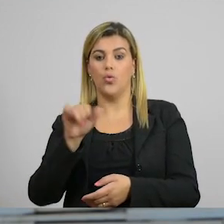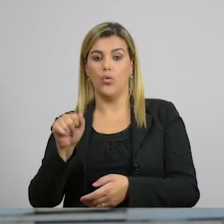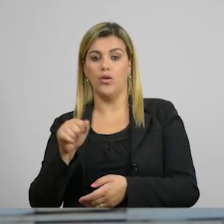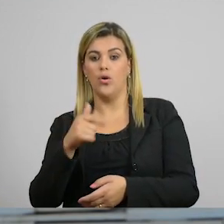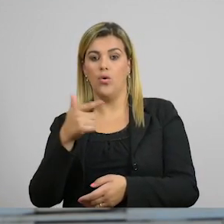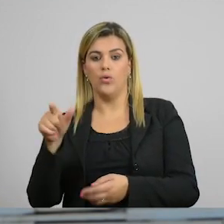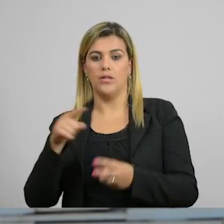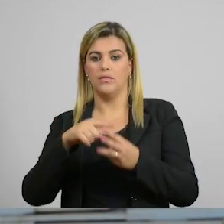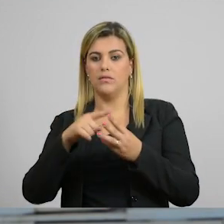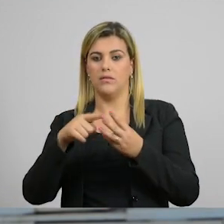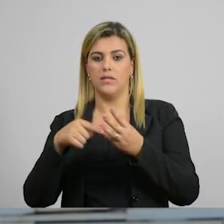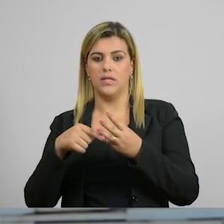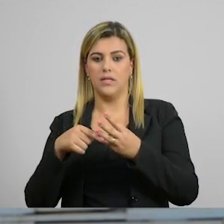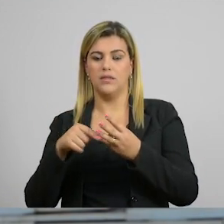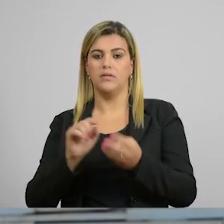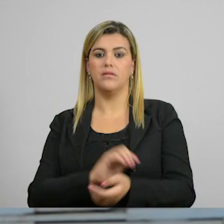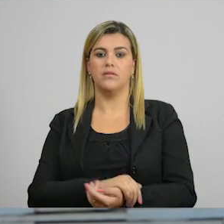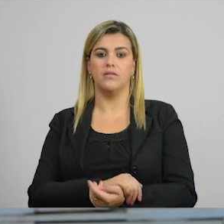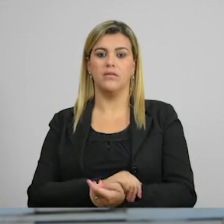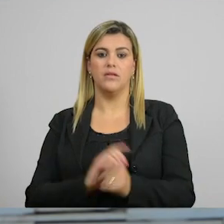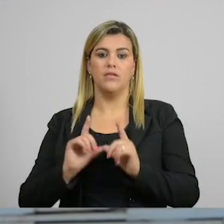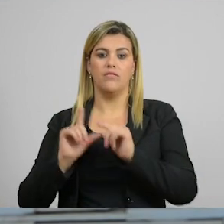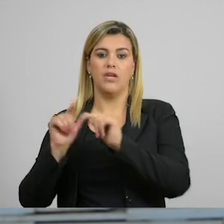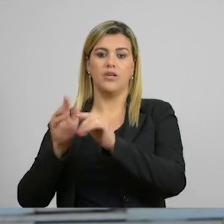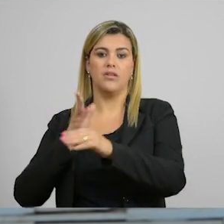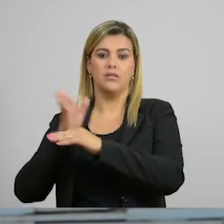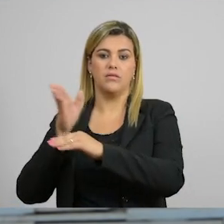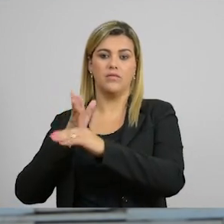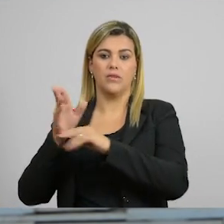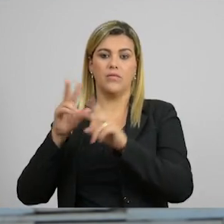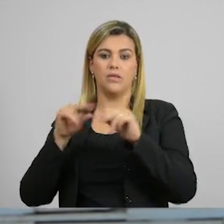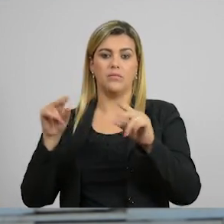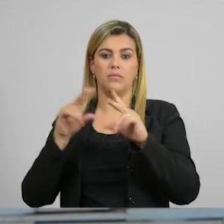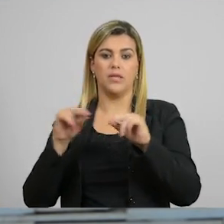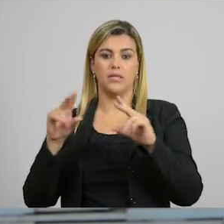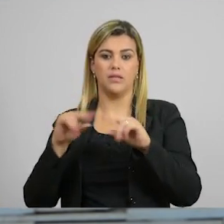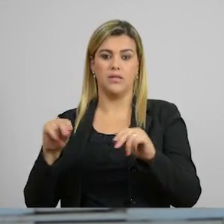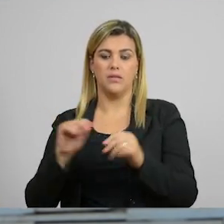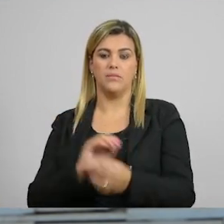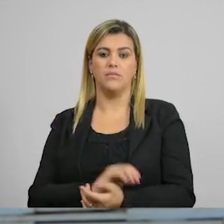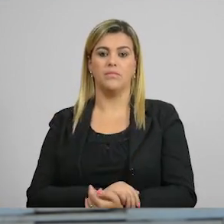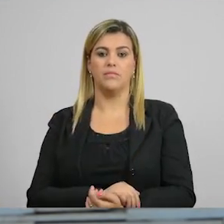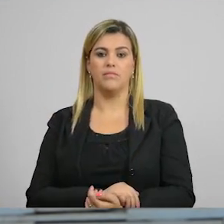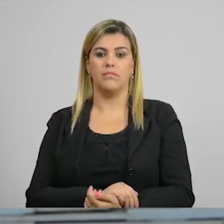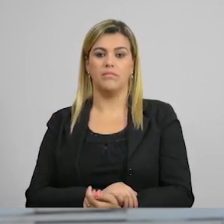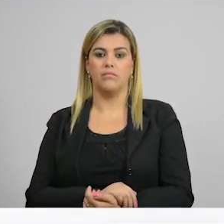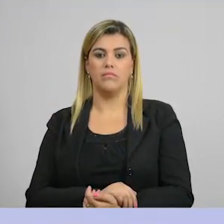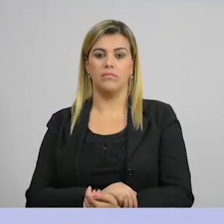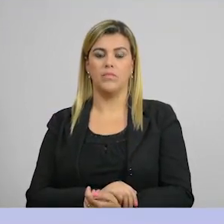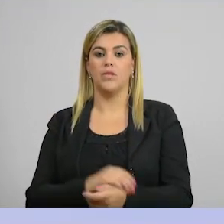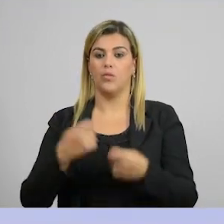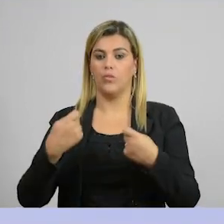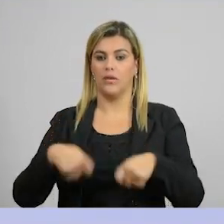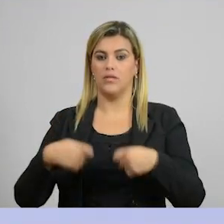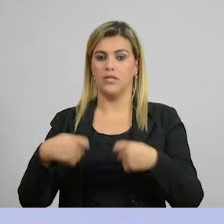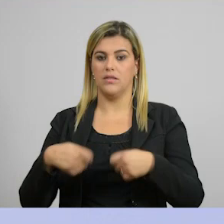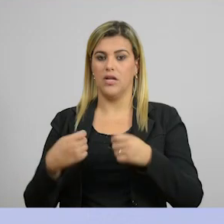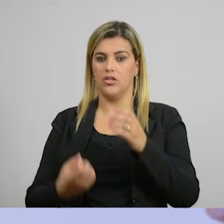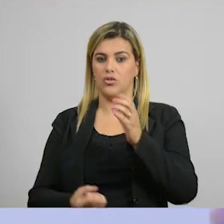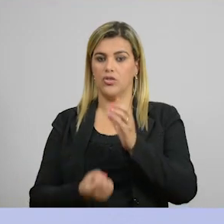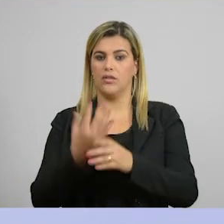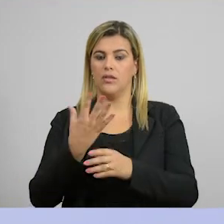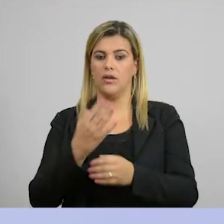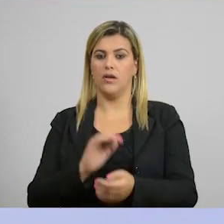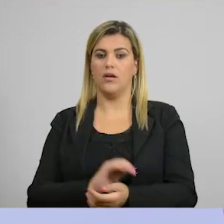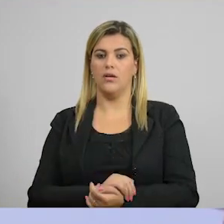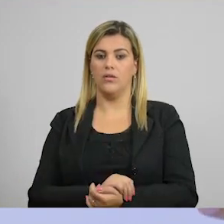Sônia e mais 2 ou 3, uma comissão, viajassem com mais frequência para Brasília. Então, a